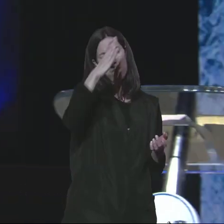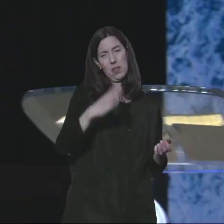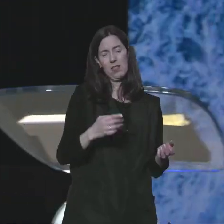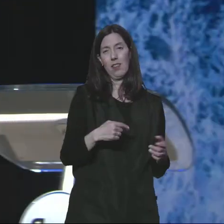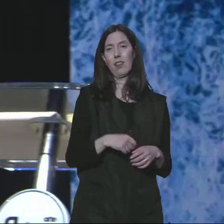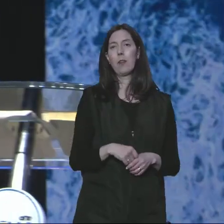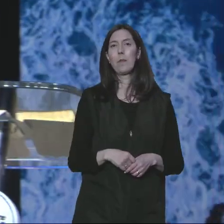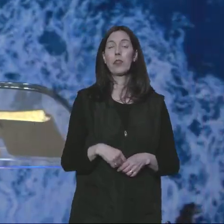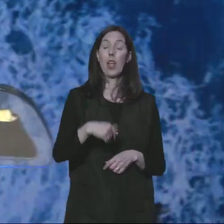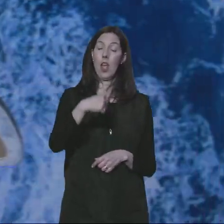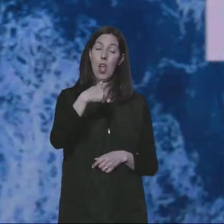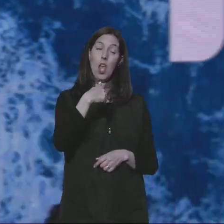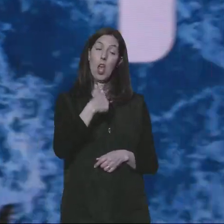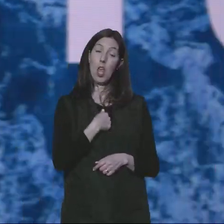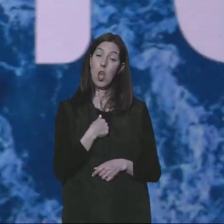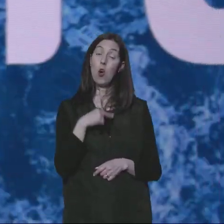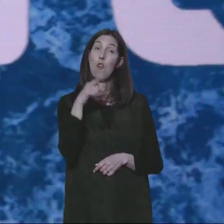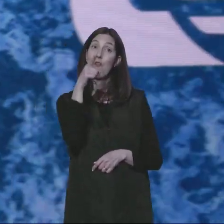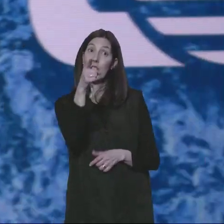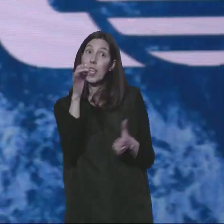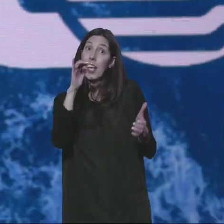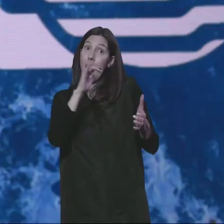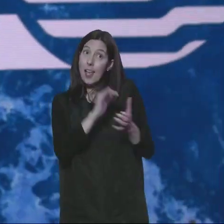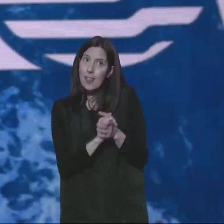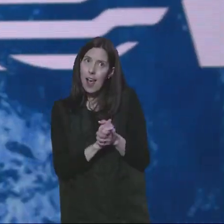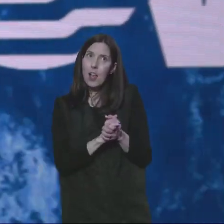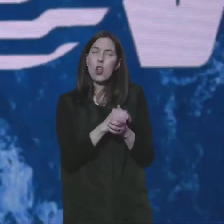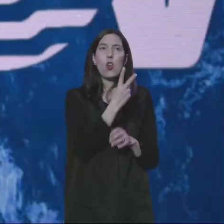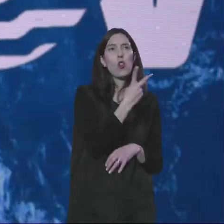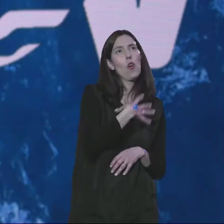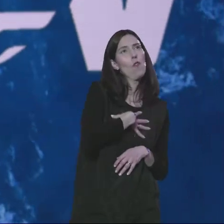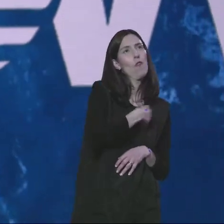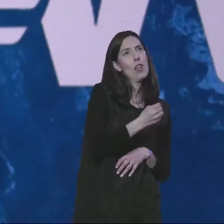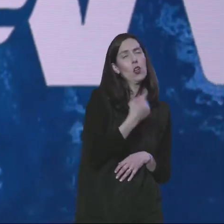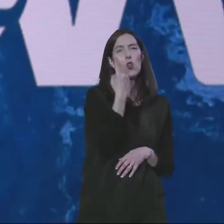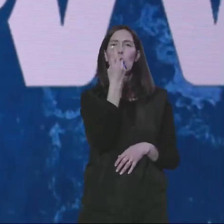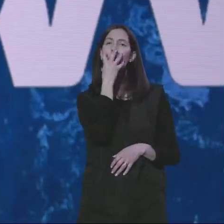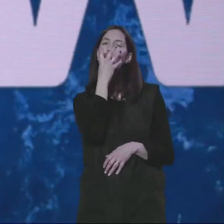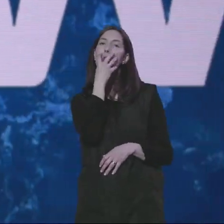você, dois filhos e um cachorro, já diria o poeta pagodeiro.